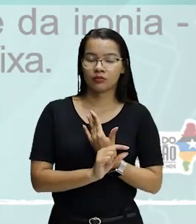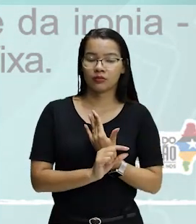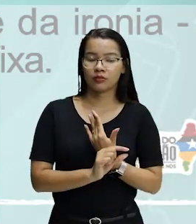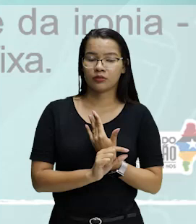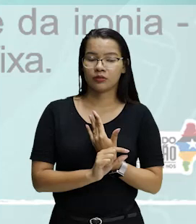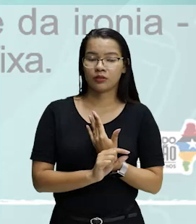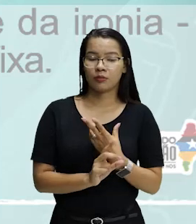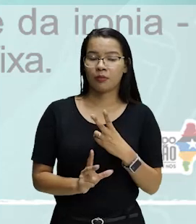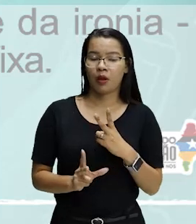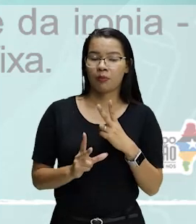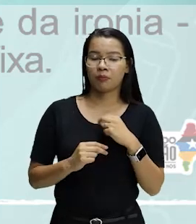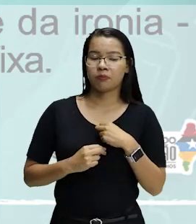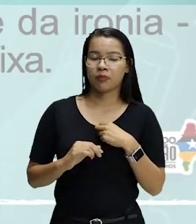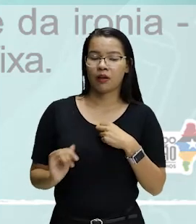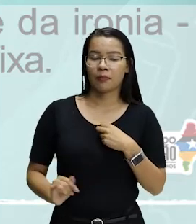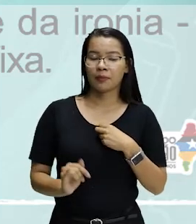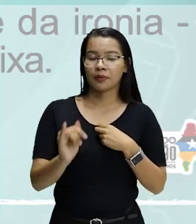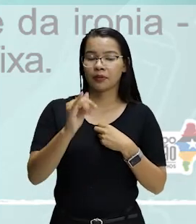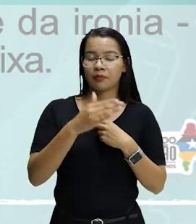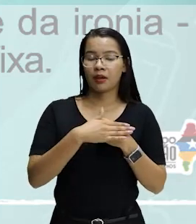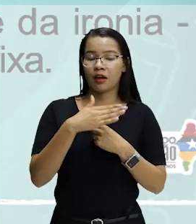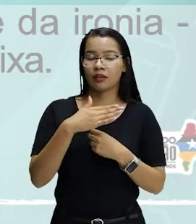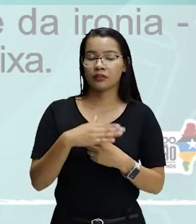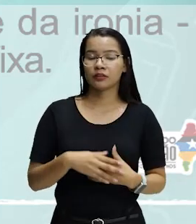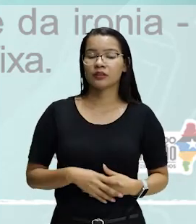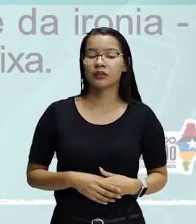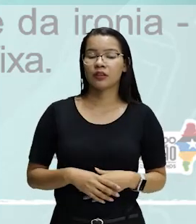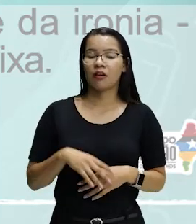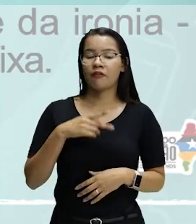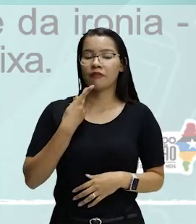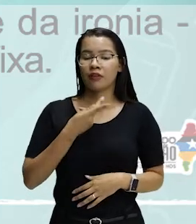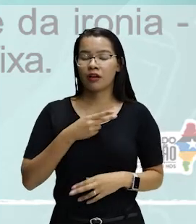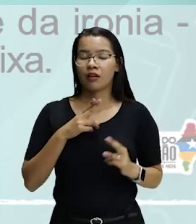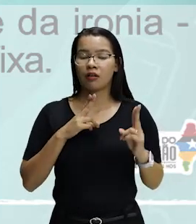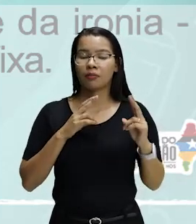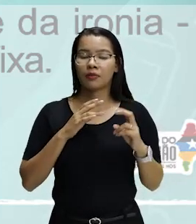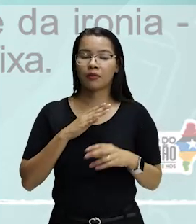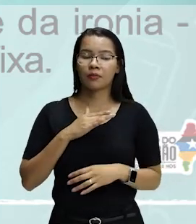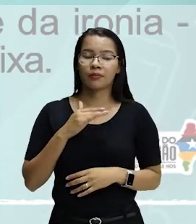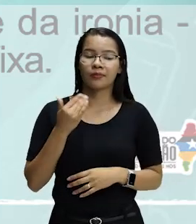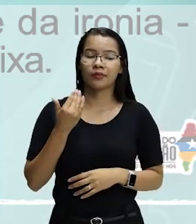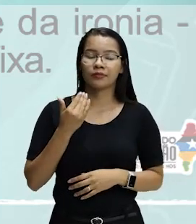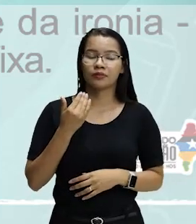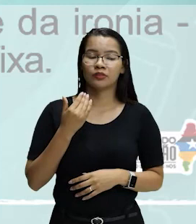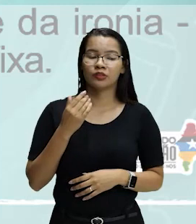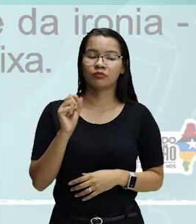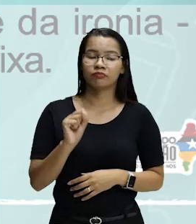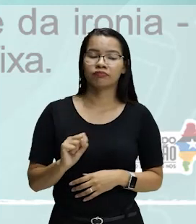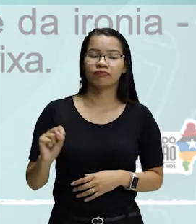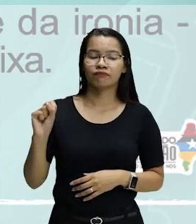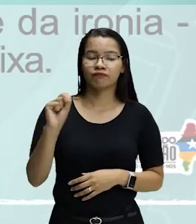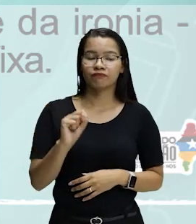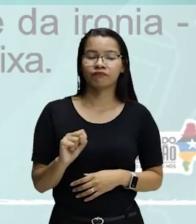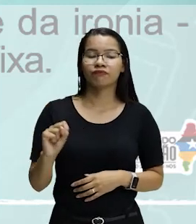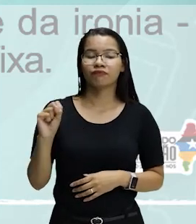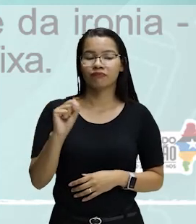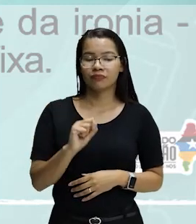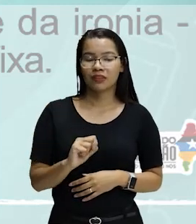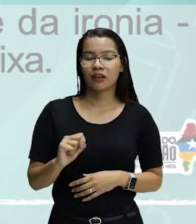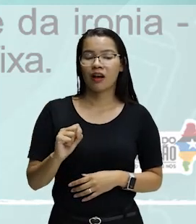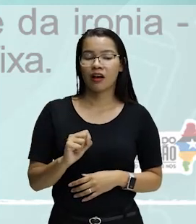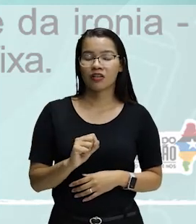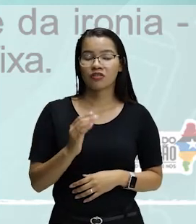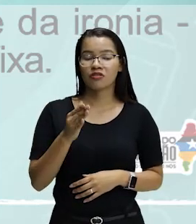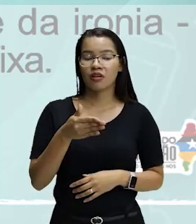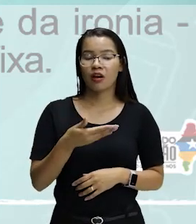O protagonista narra o seu falecimento, um solteirão que expira aos 64